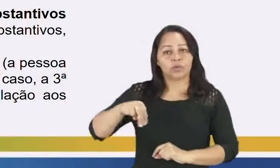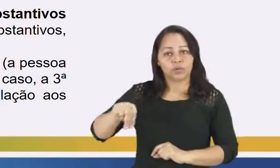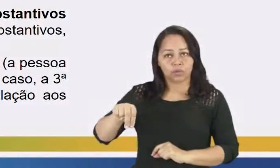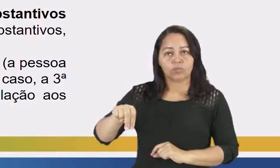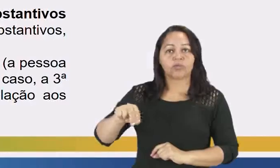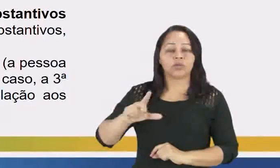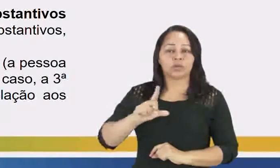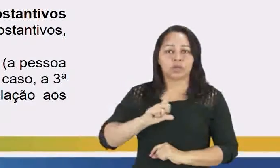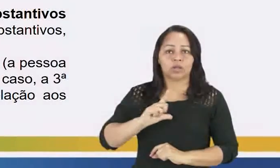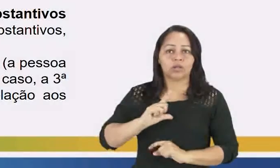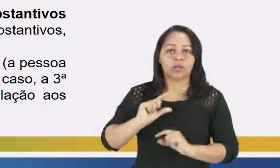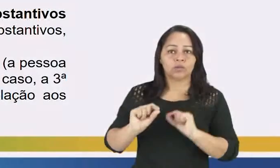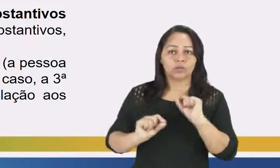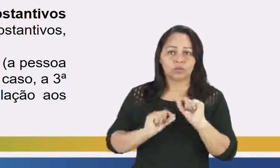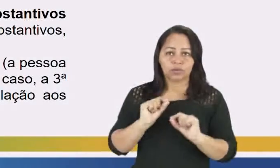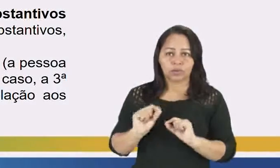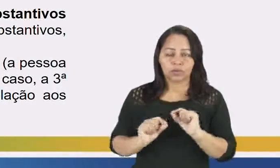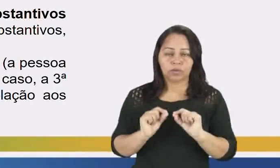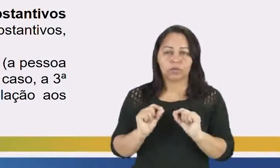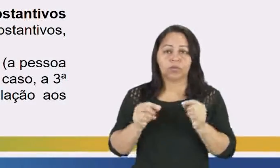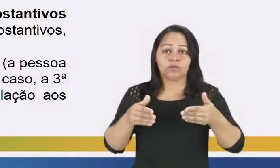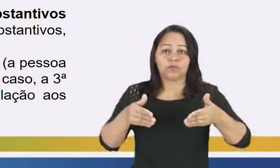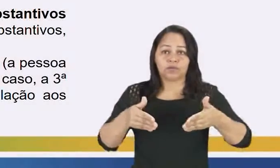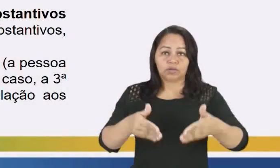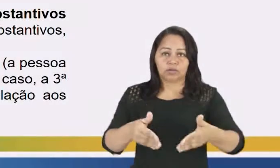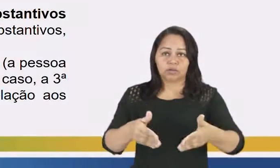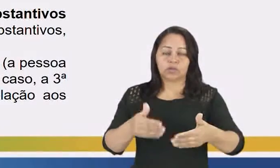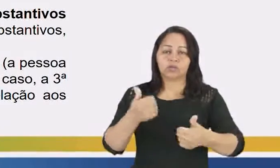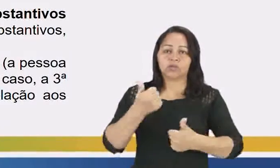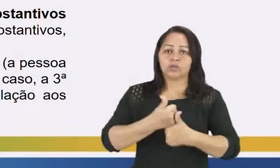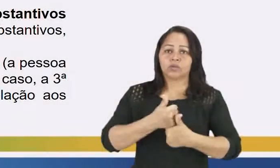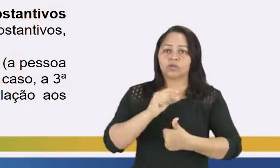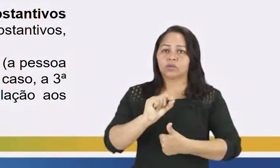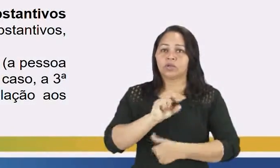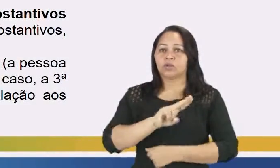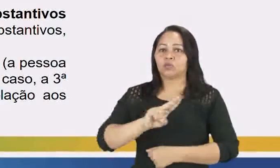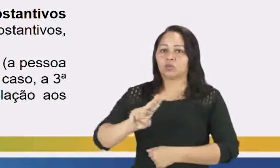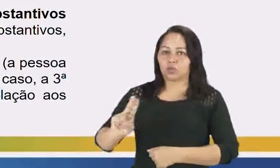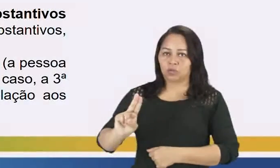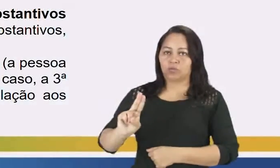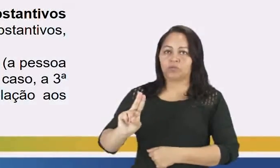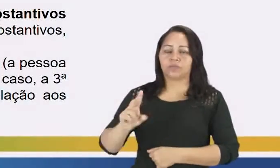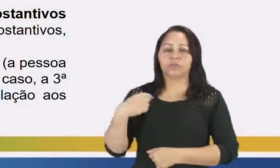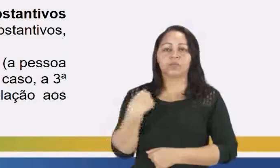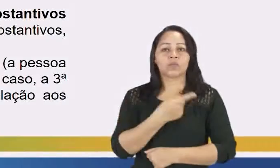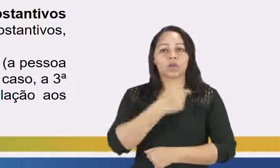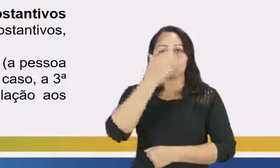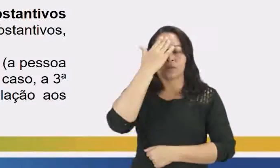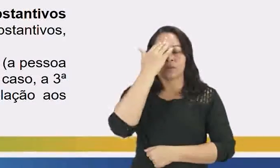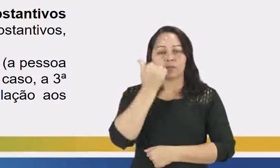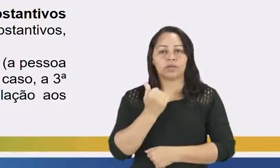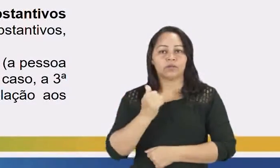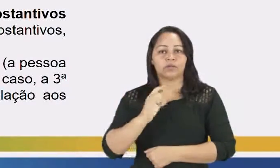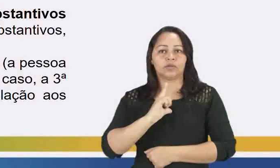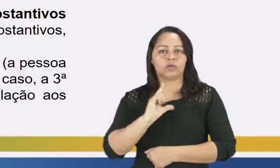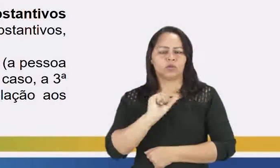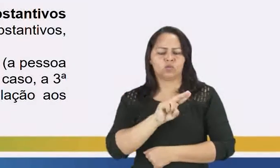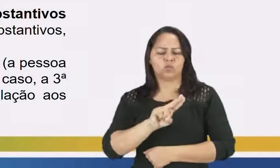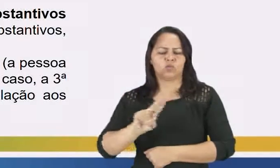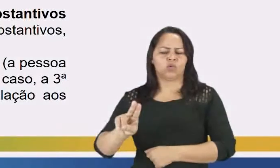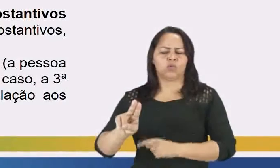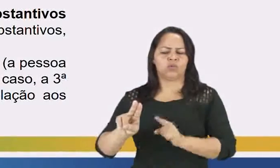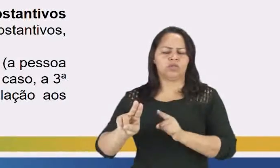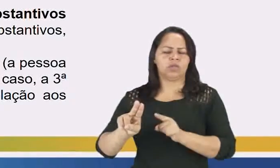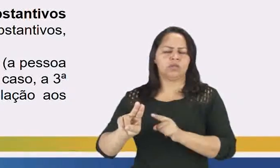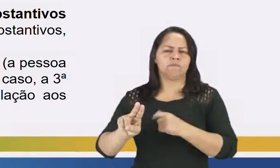uma referenciação à substituição de quem? Do nome. E nós sabemos que quando se trata de nome,